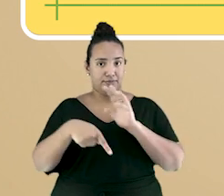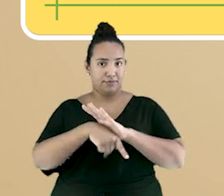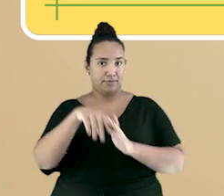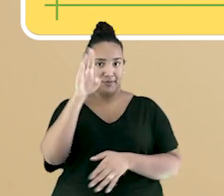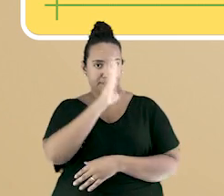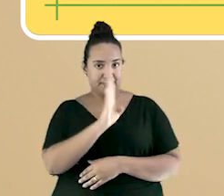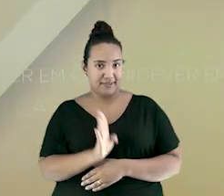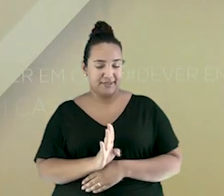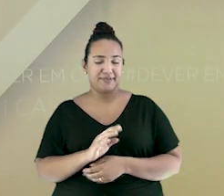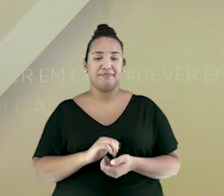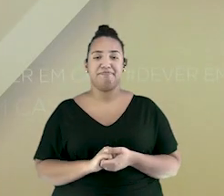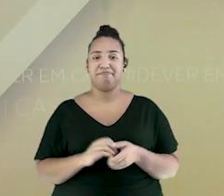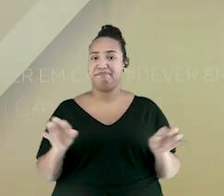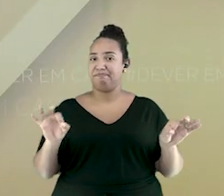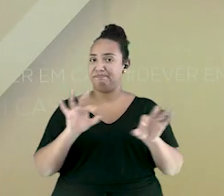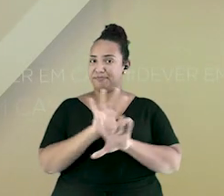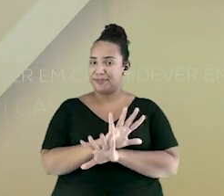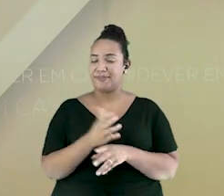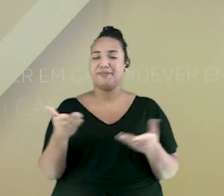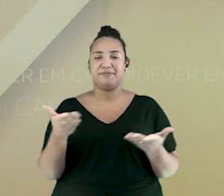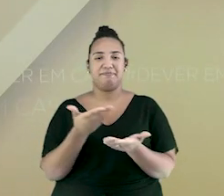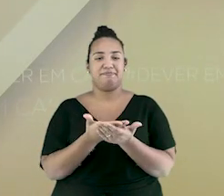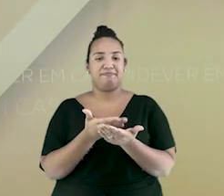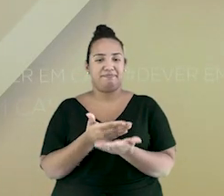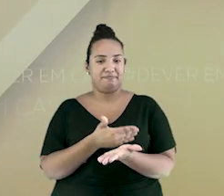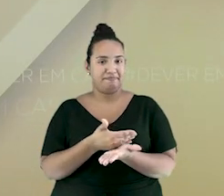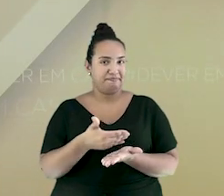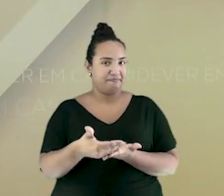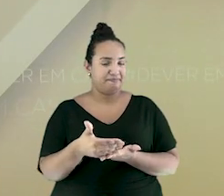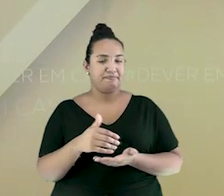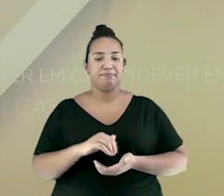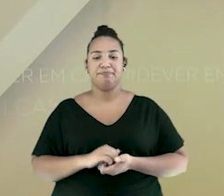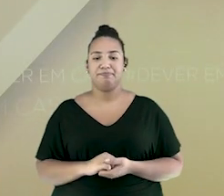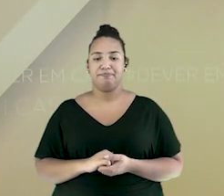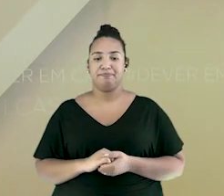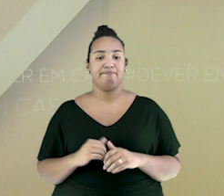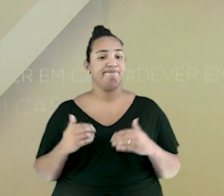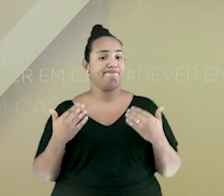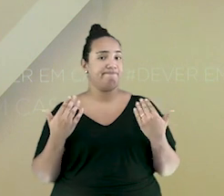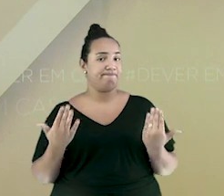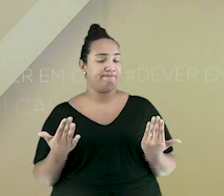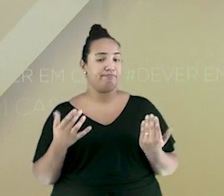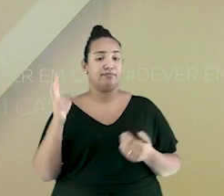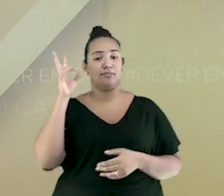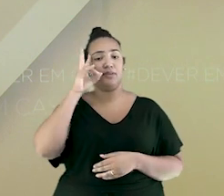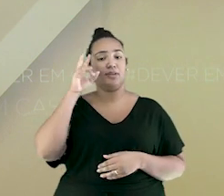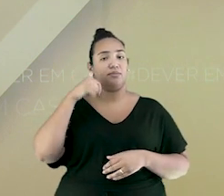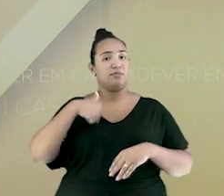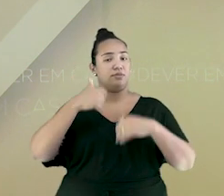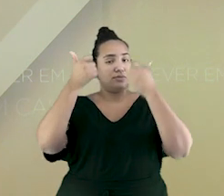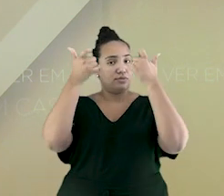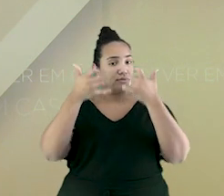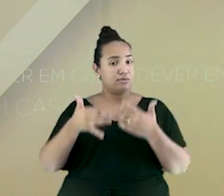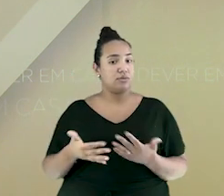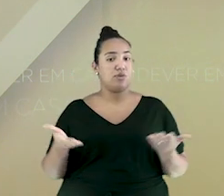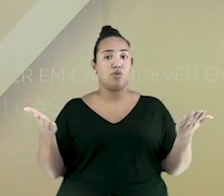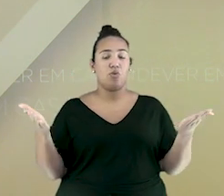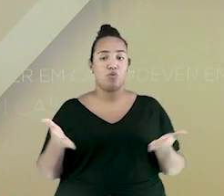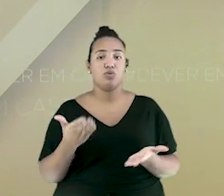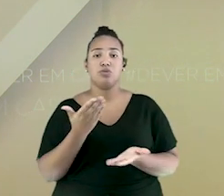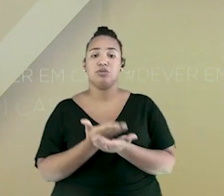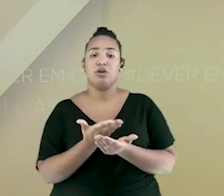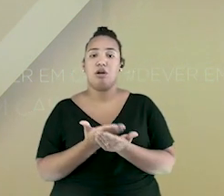do Brasil. Pronto, recado dado, vamos à nossa aula. Bom, como eu disse a